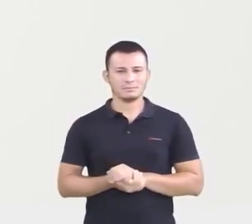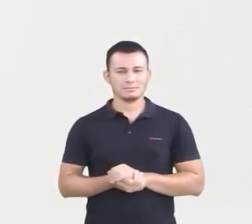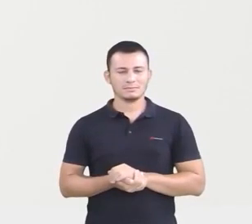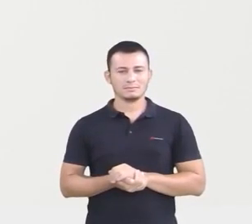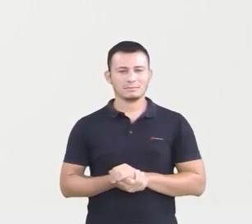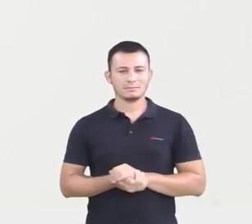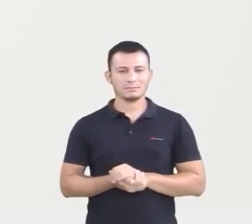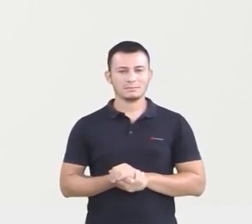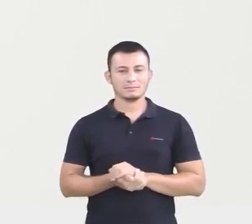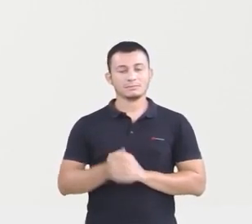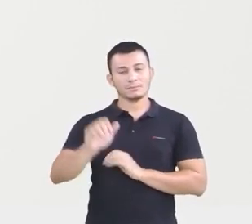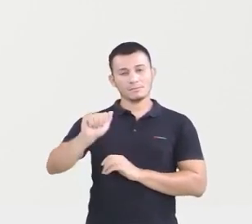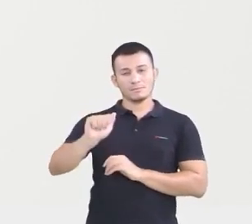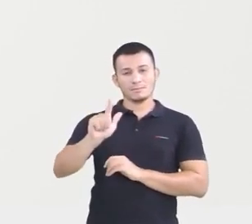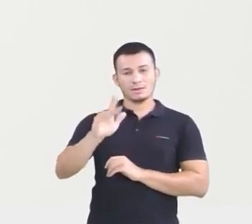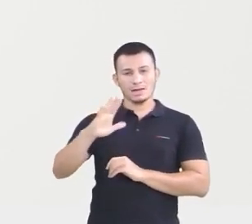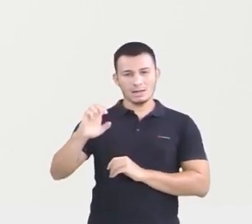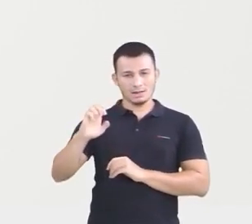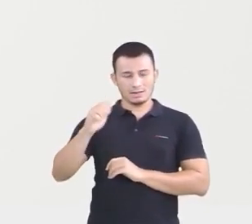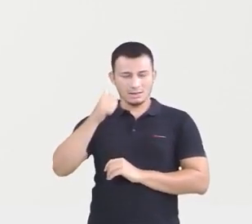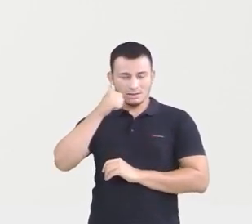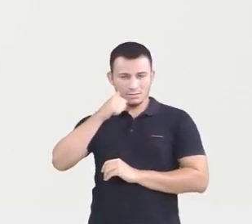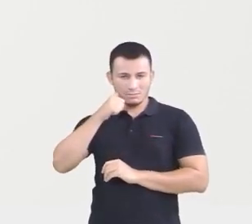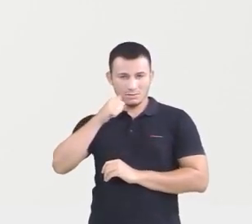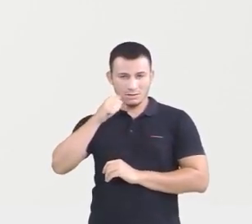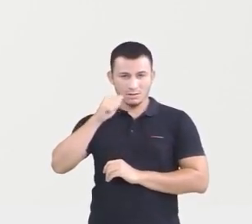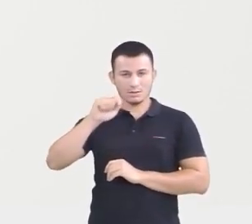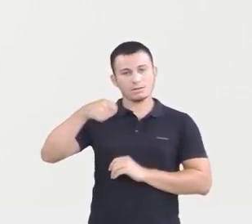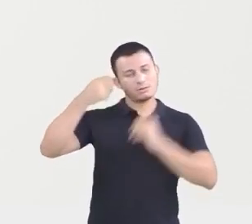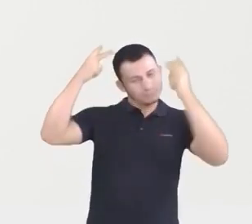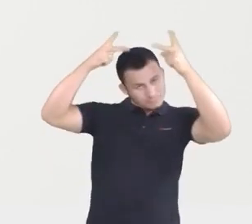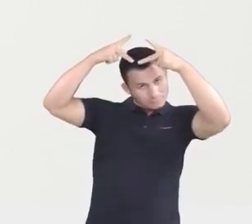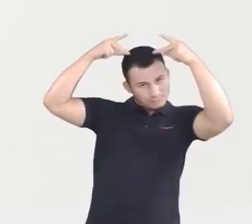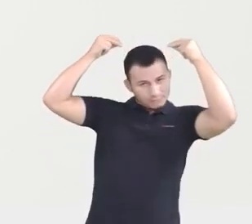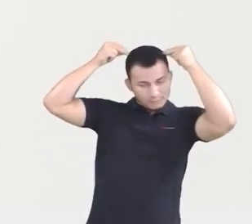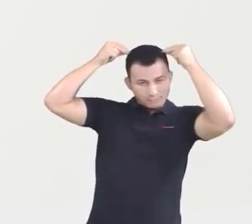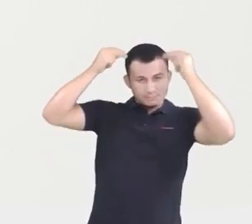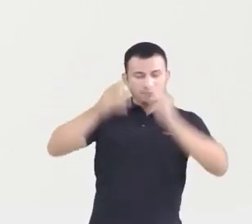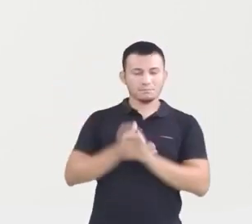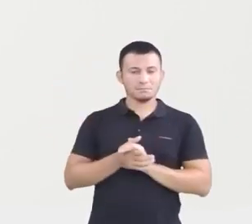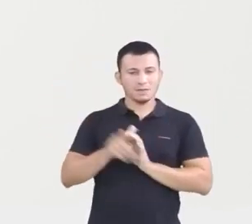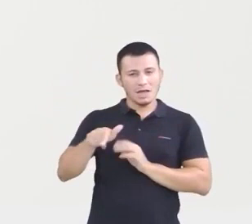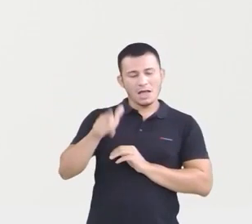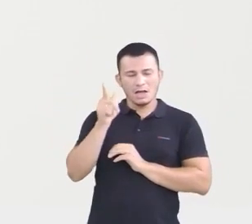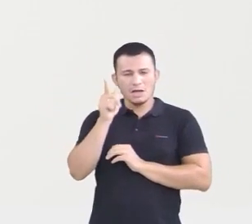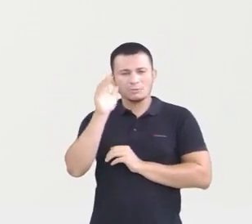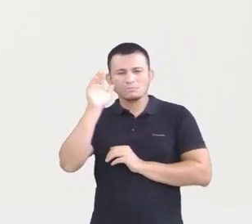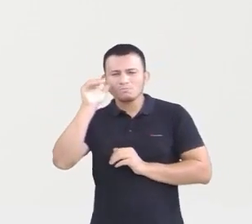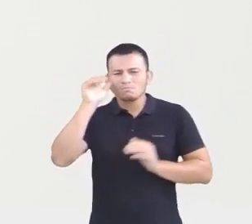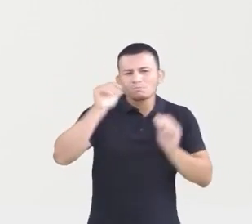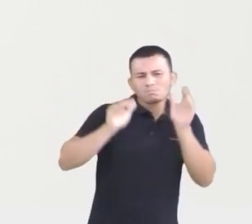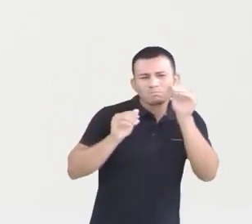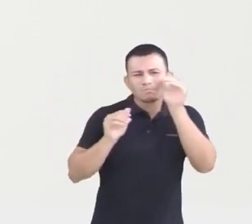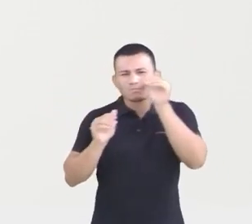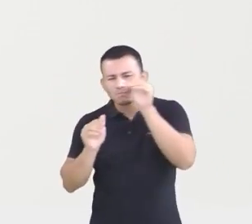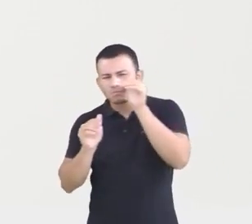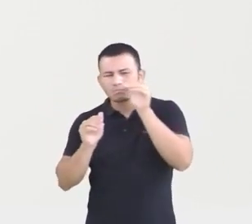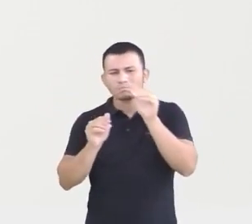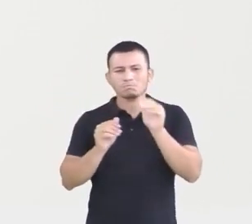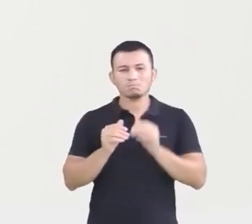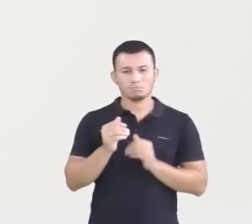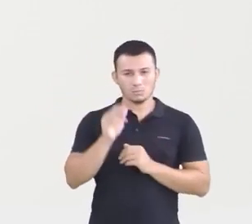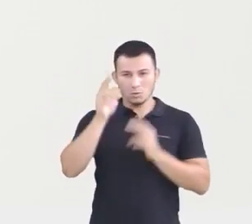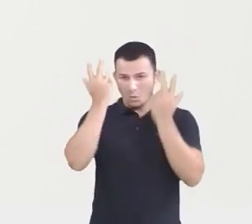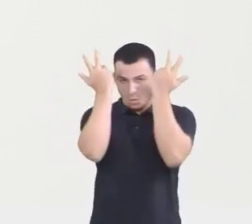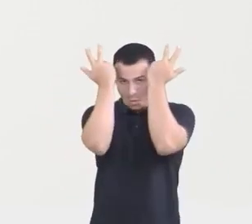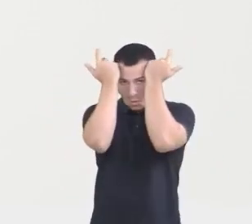que é a nossa personagem principal, no livro ela é uma menina curiosa que segue um coelho